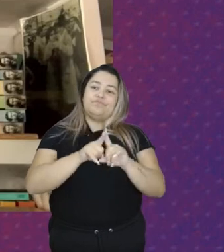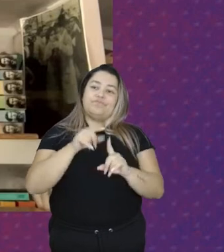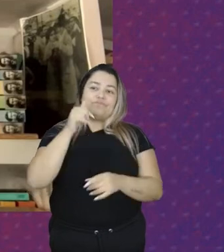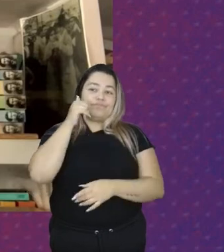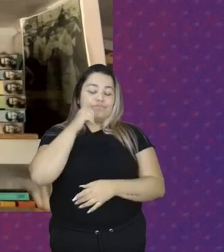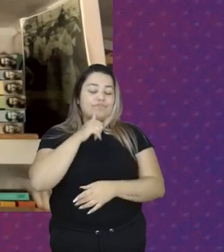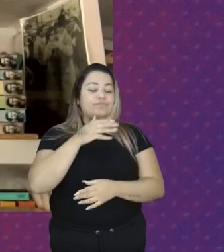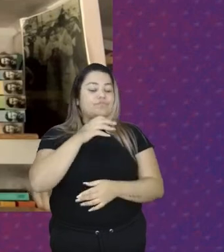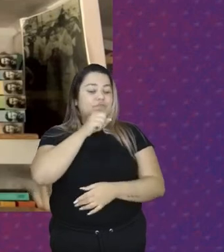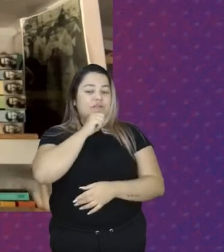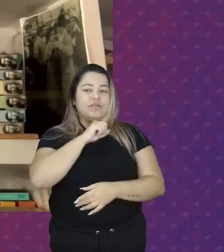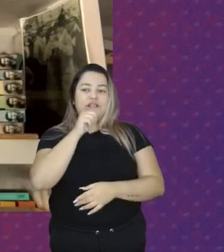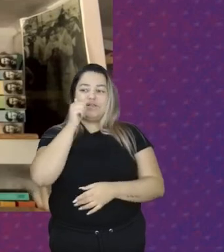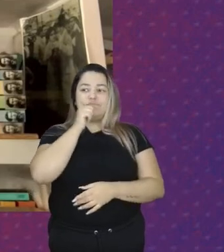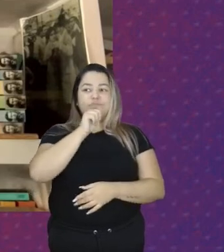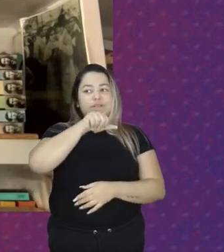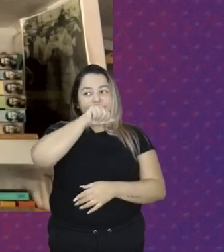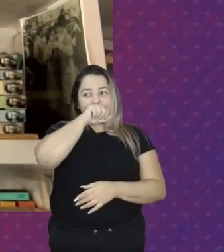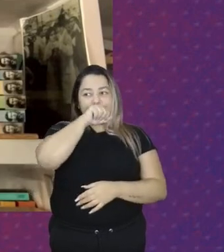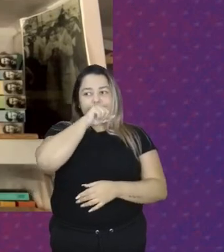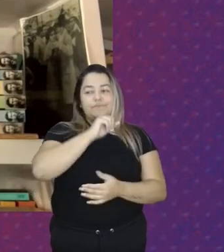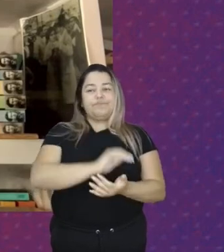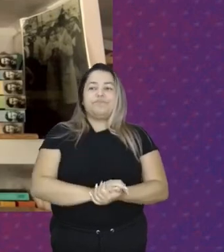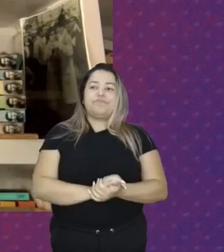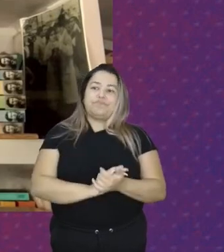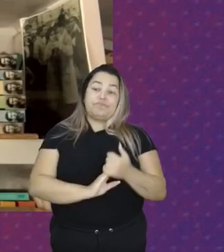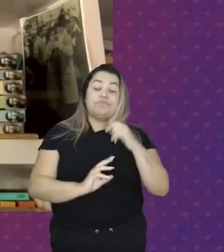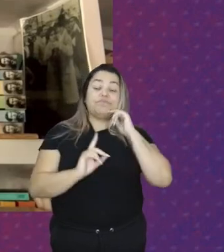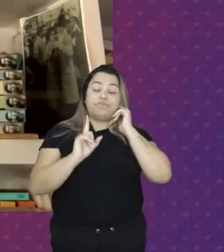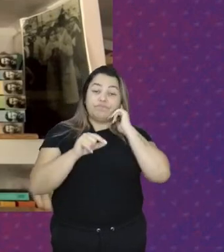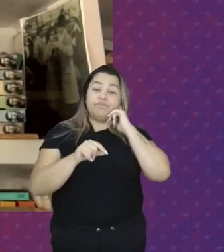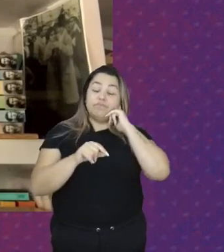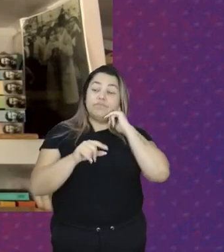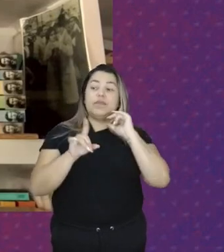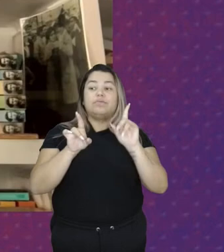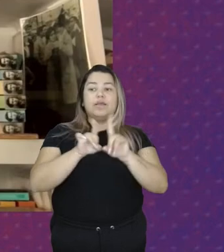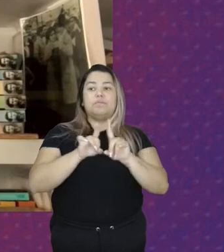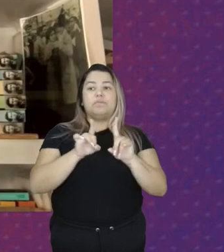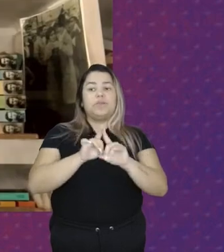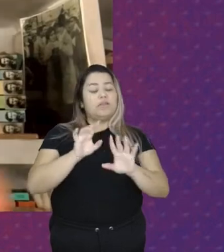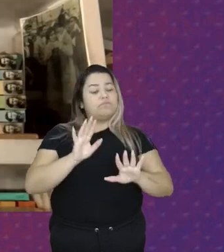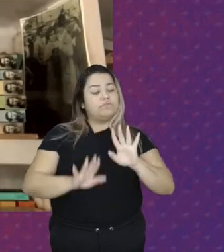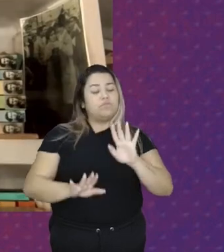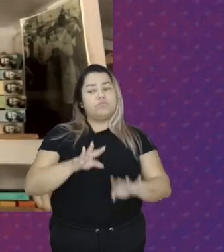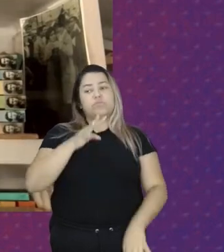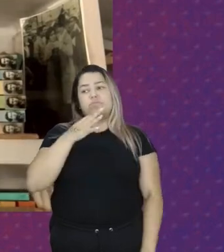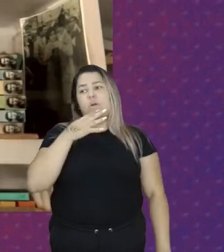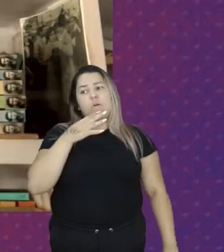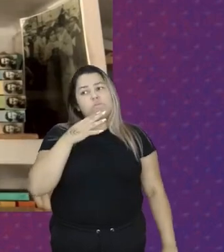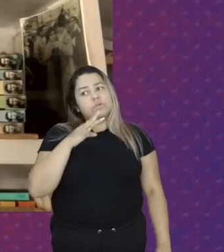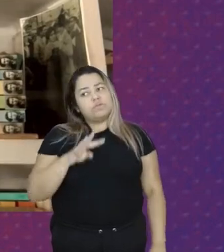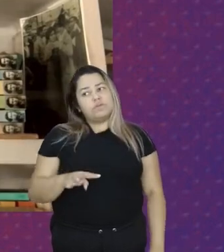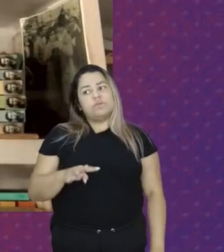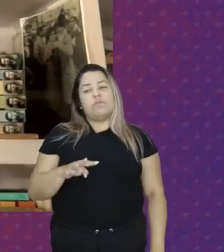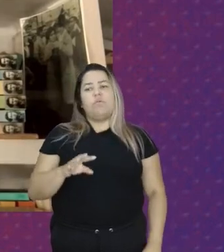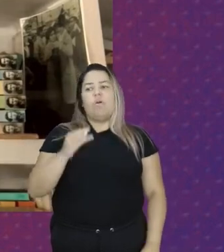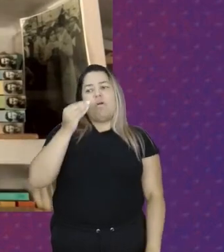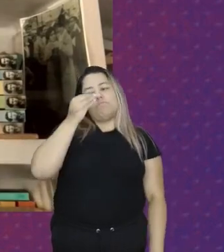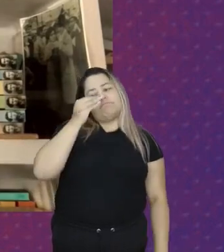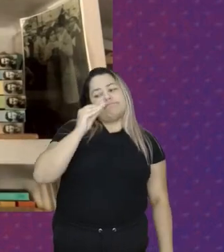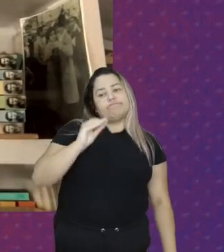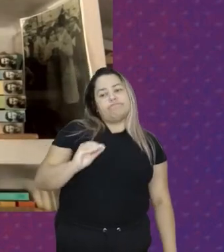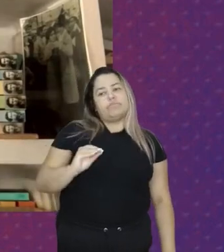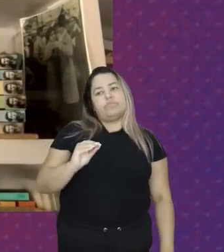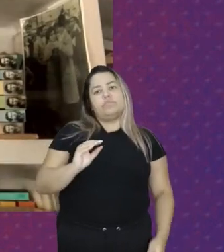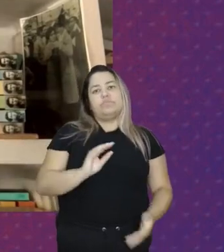idosas, das mães, são muitas vezes desconhecidas ou são